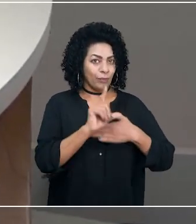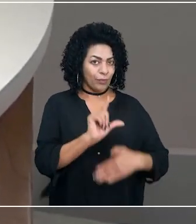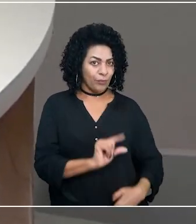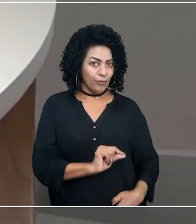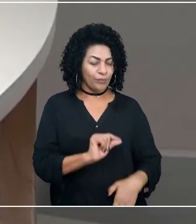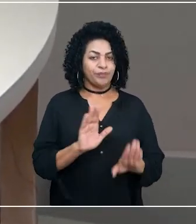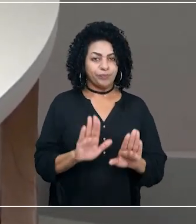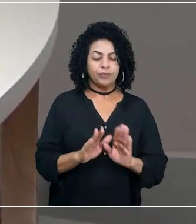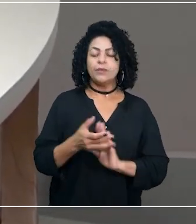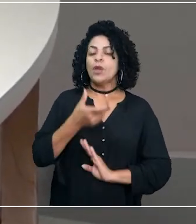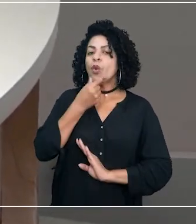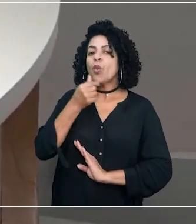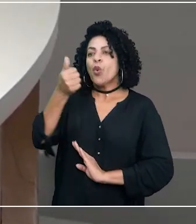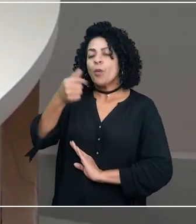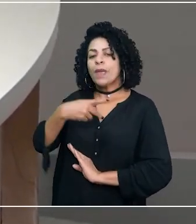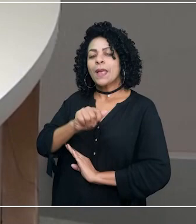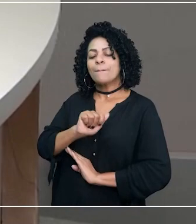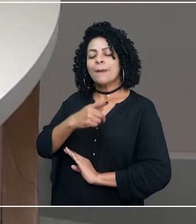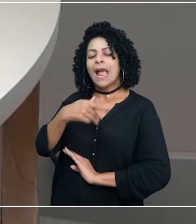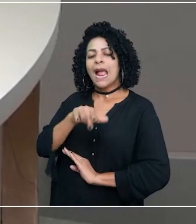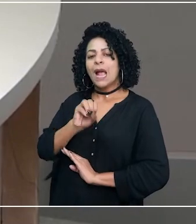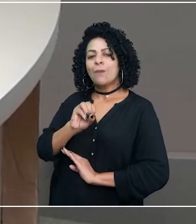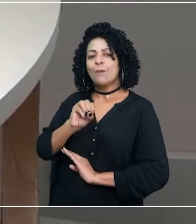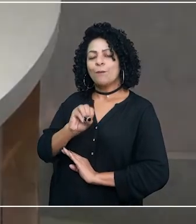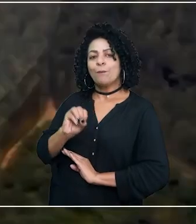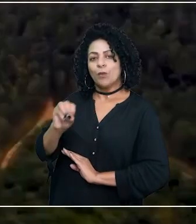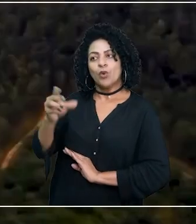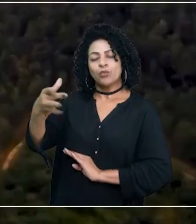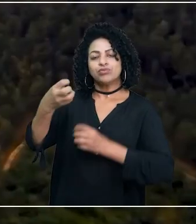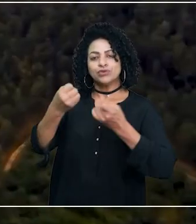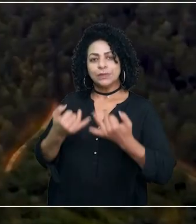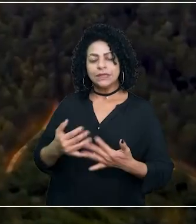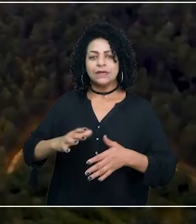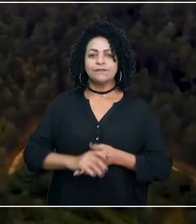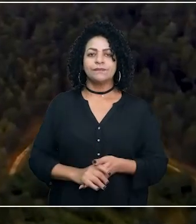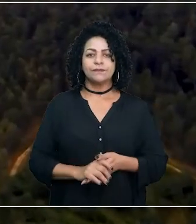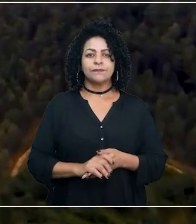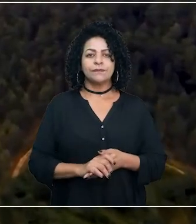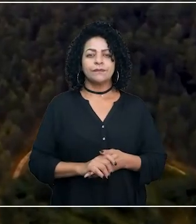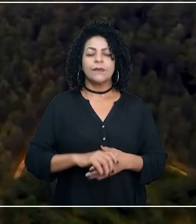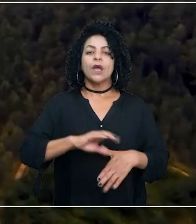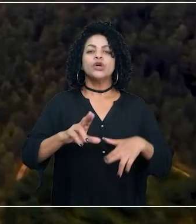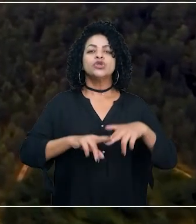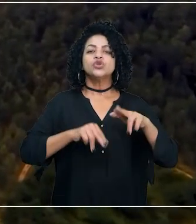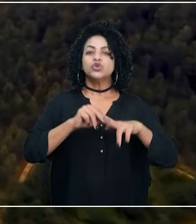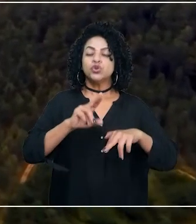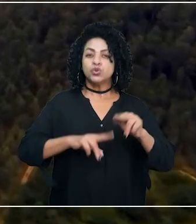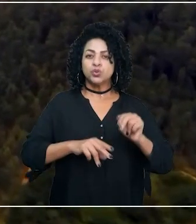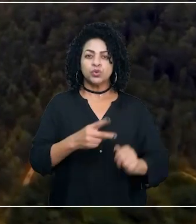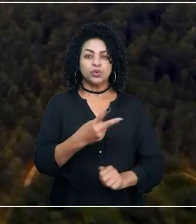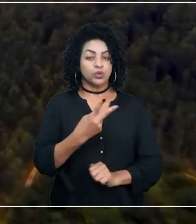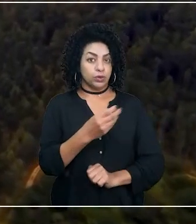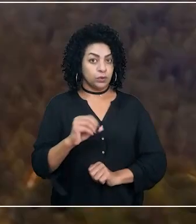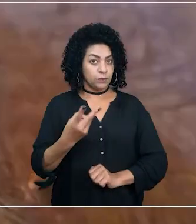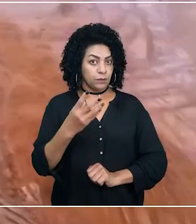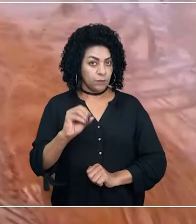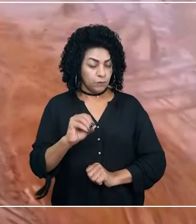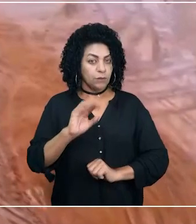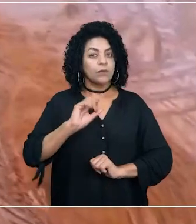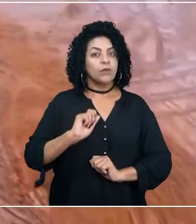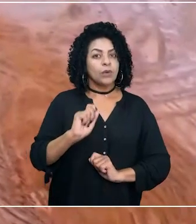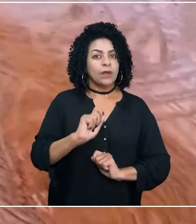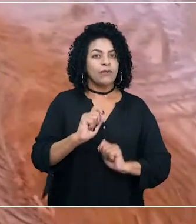salário naquele ano reportagem de Pablo lemos a partir de junho de 2020 as atividades na